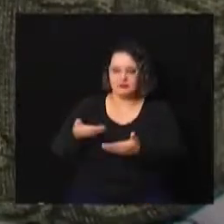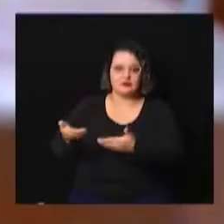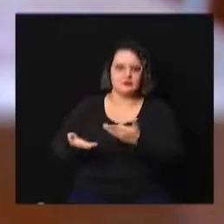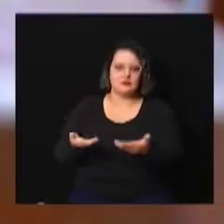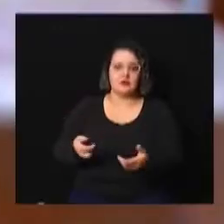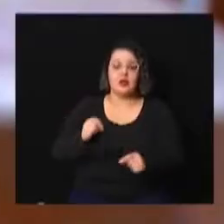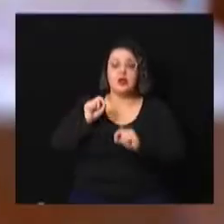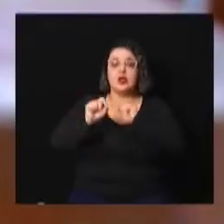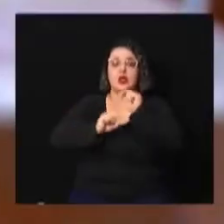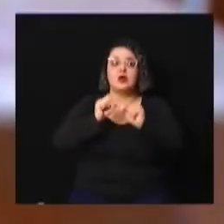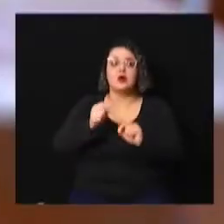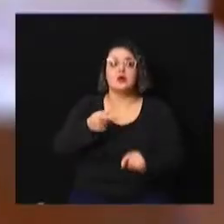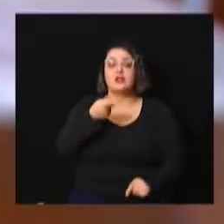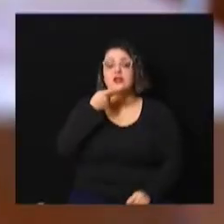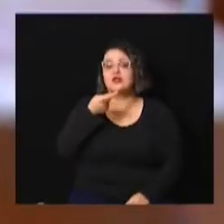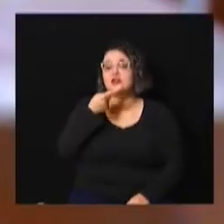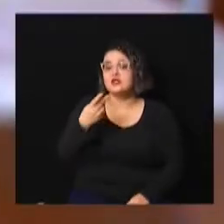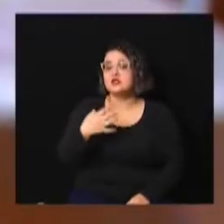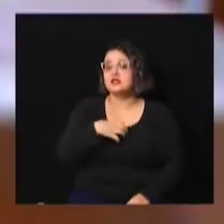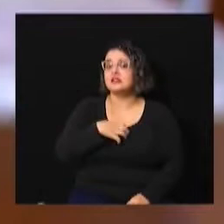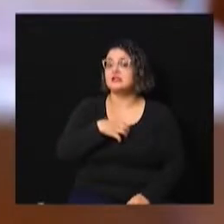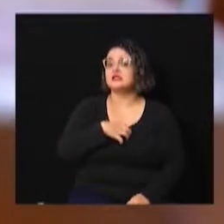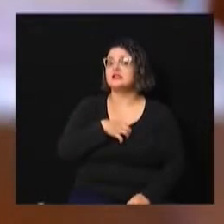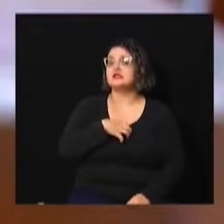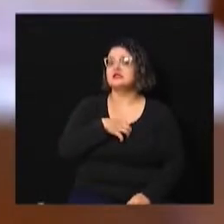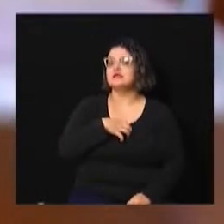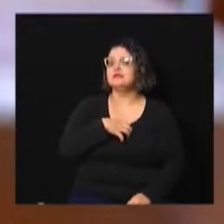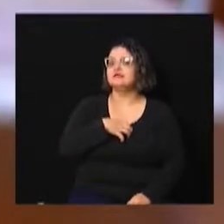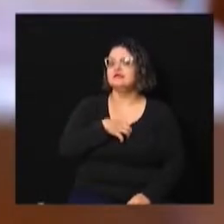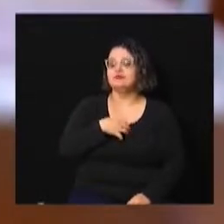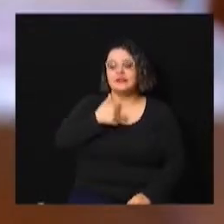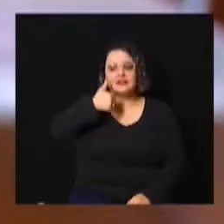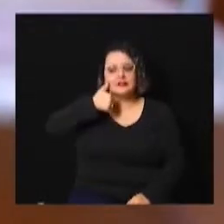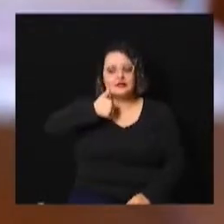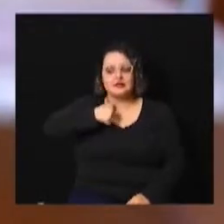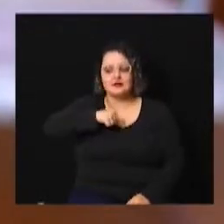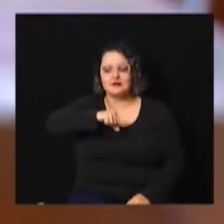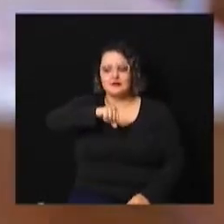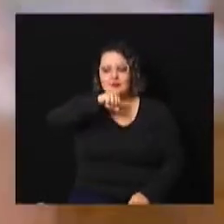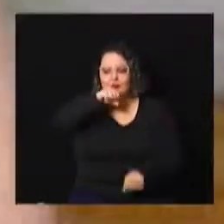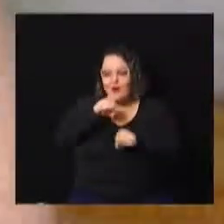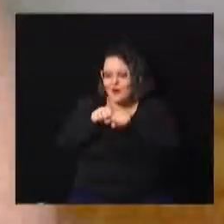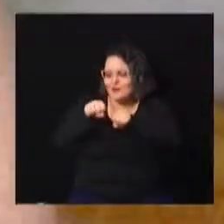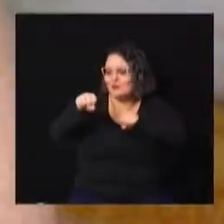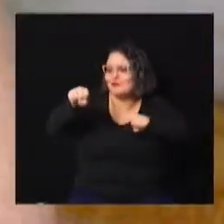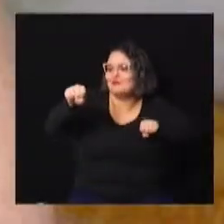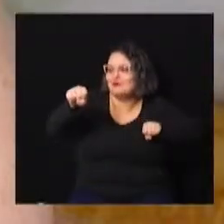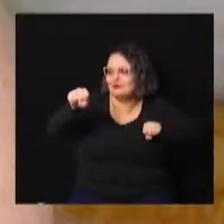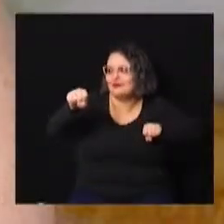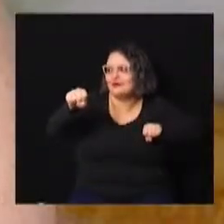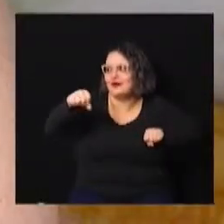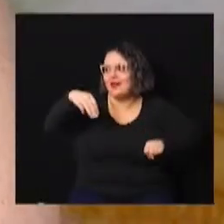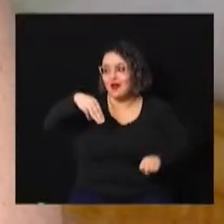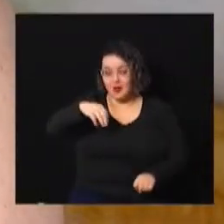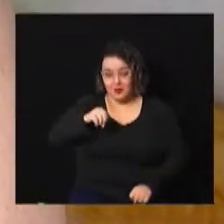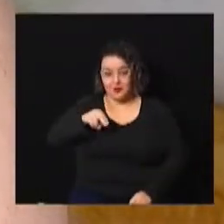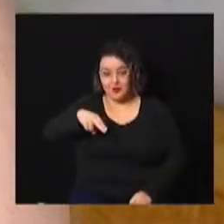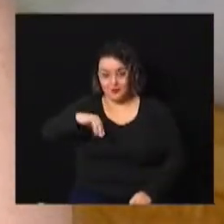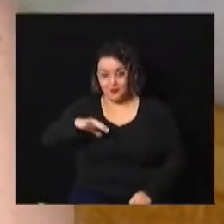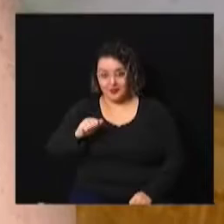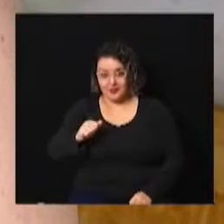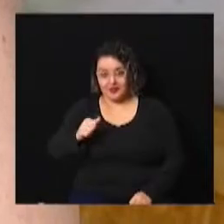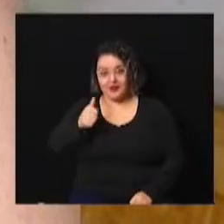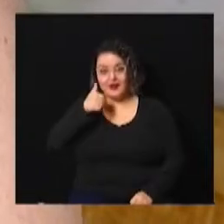serviço. E o que dizer ou sentir em relação a essas super mães? A Mônica, filha da